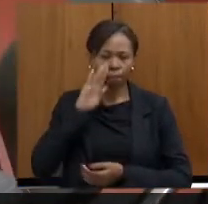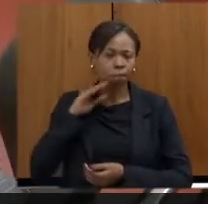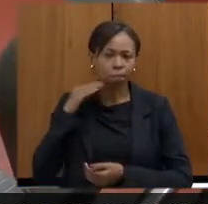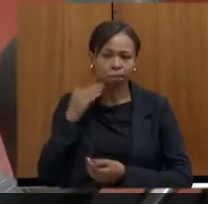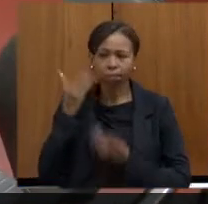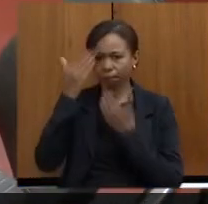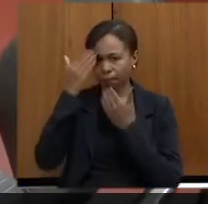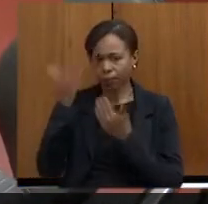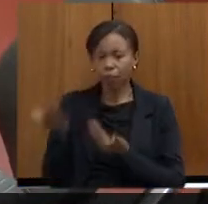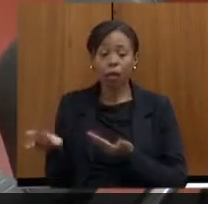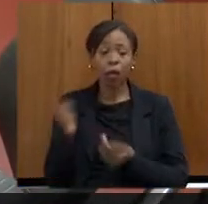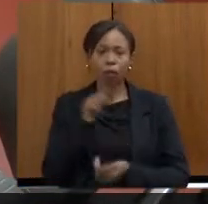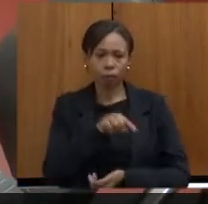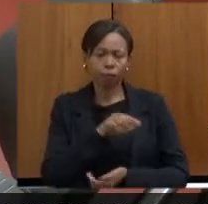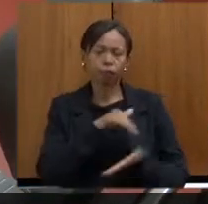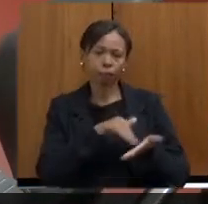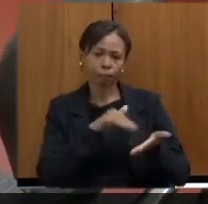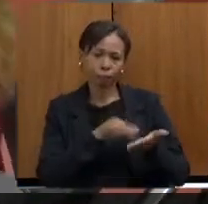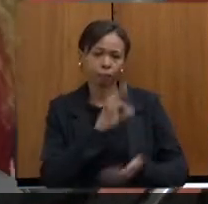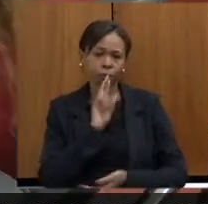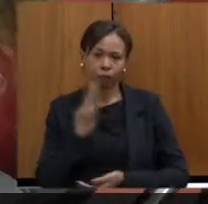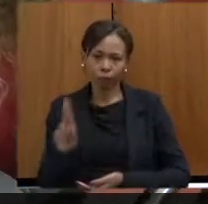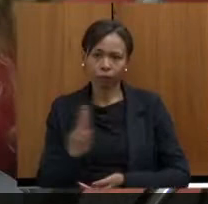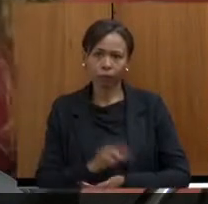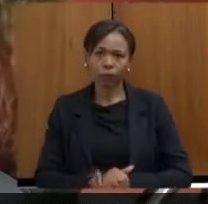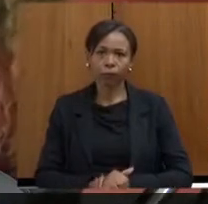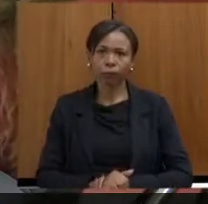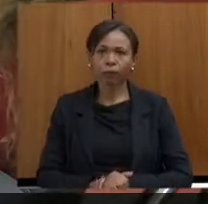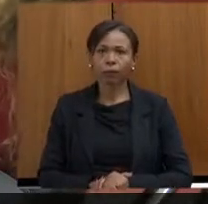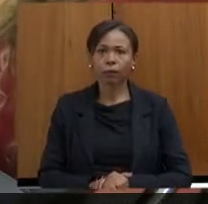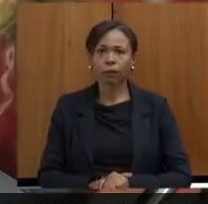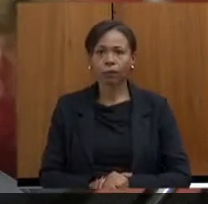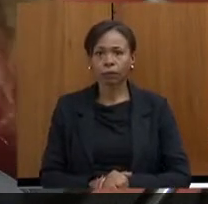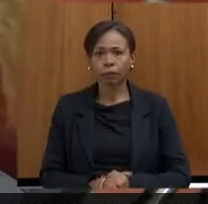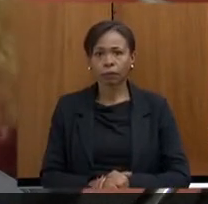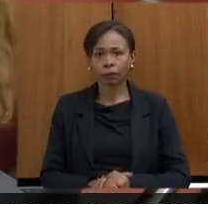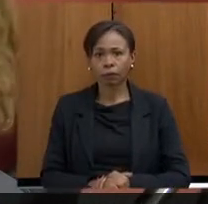Cerqueiro. Passa a palavra à secretária da SEDES.